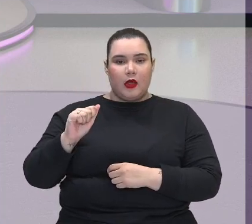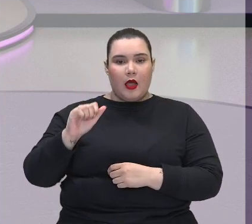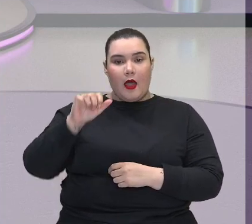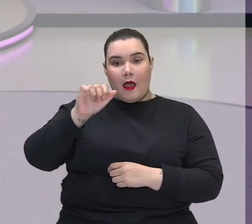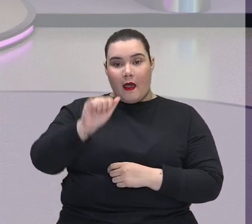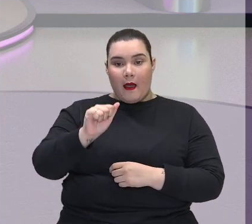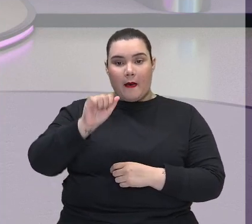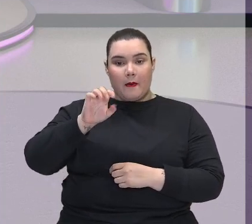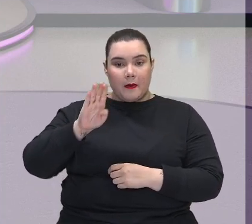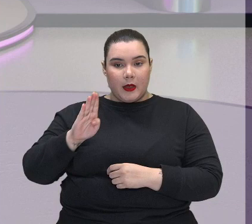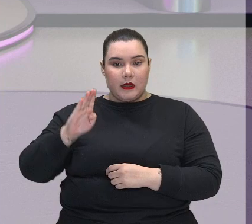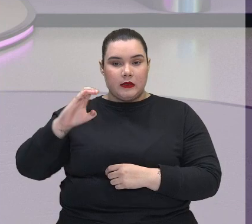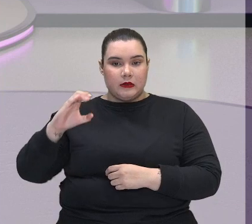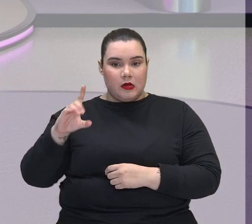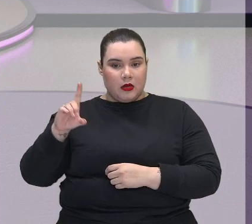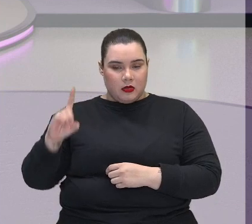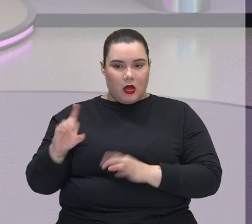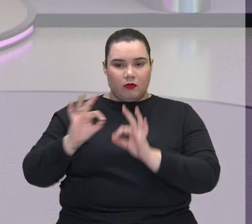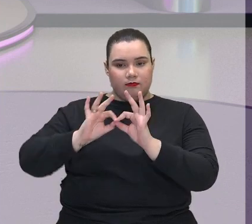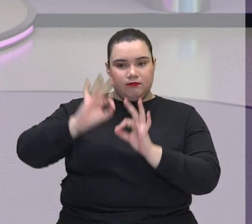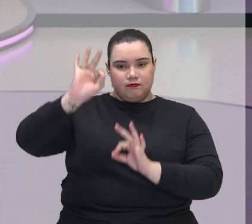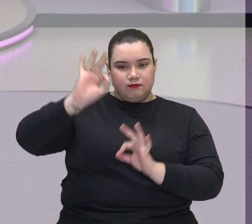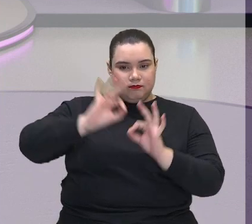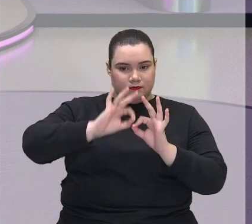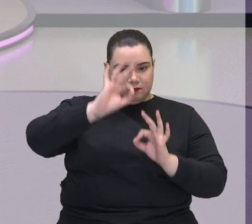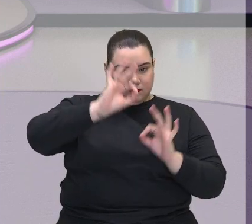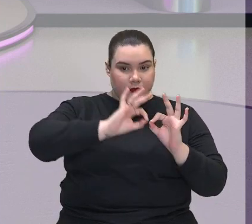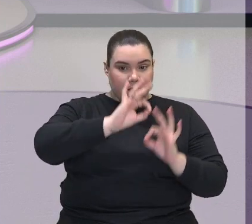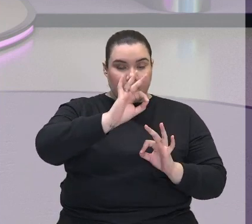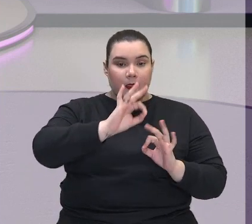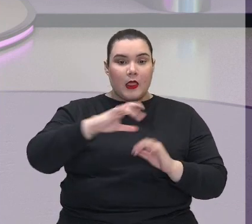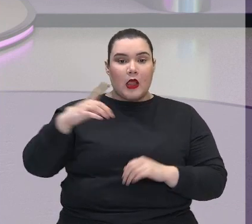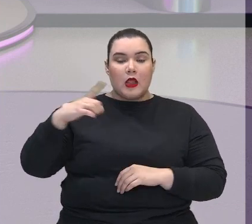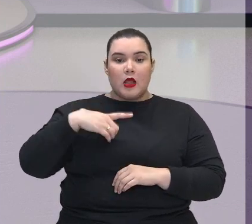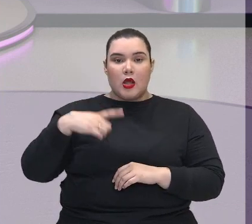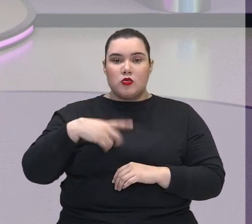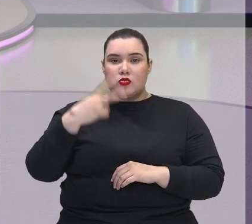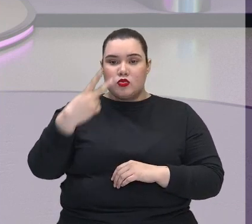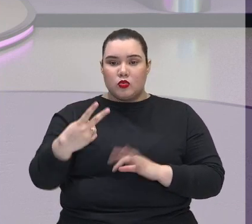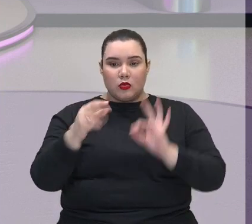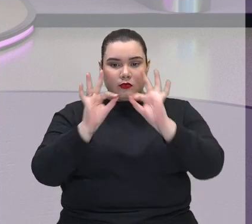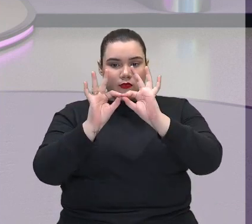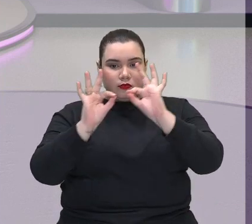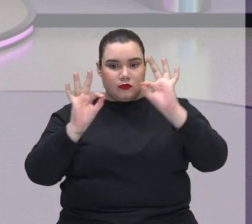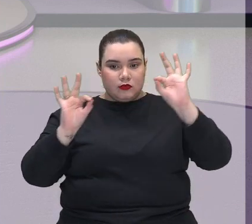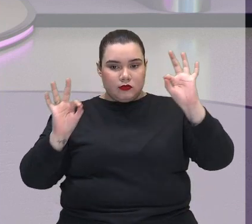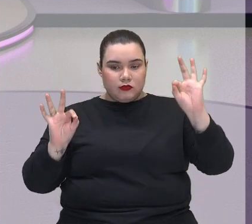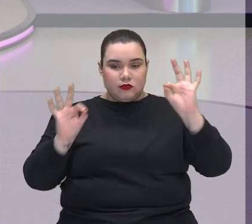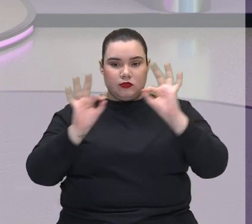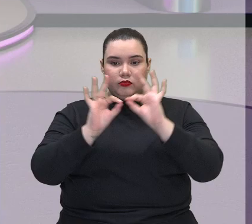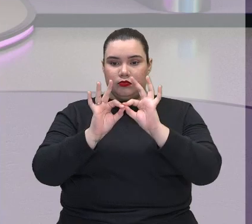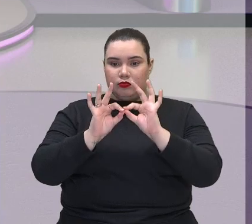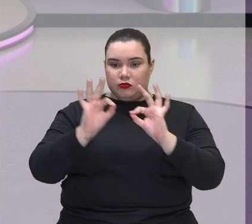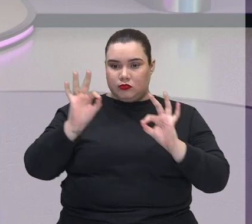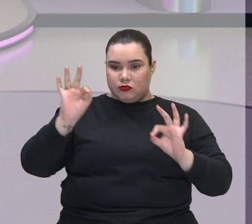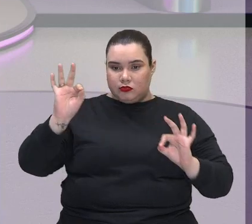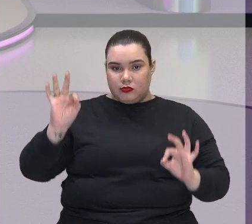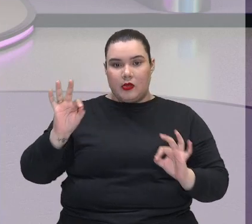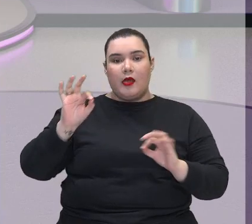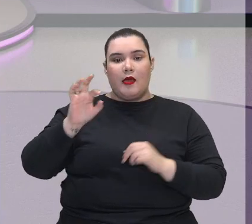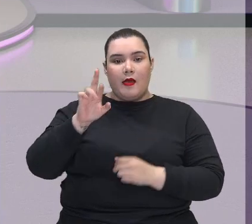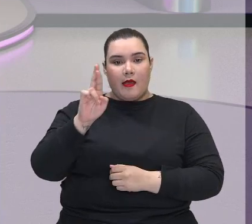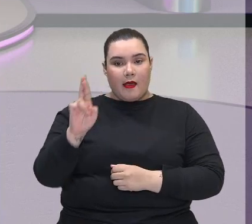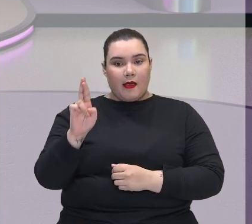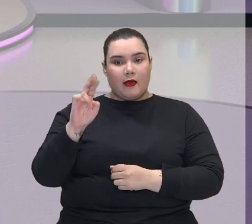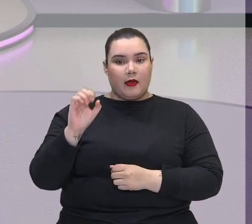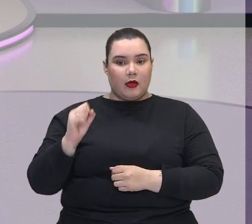tem 2 retas, as retas R e S, que estão cortando todas essas 4 retas